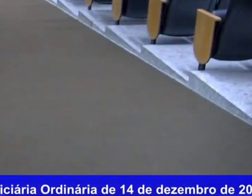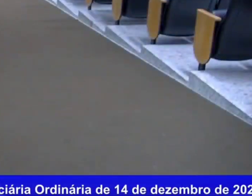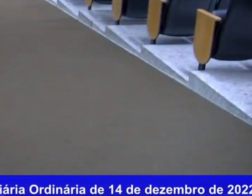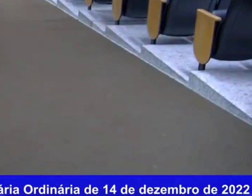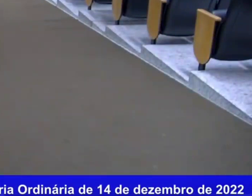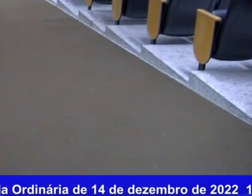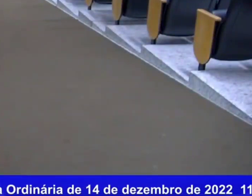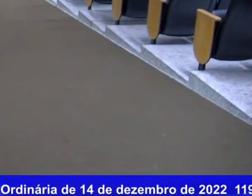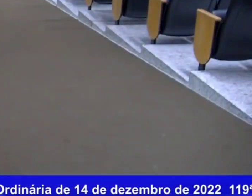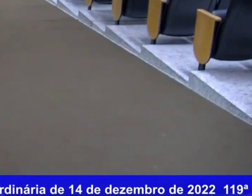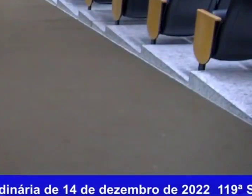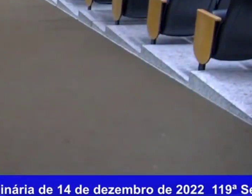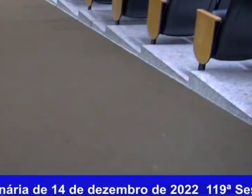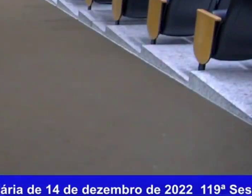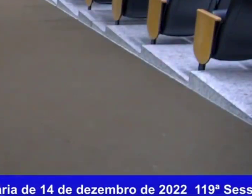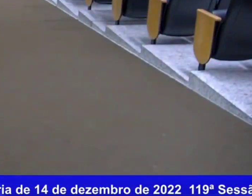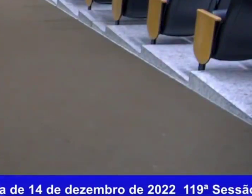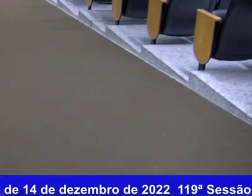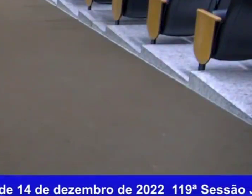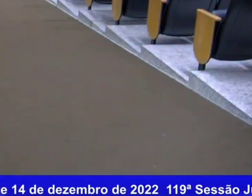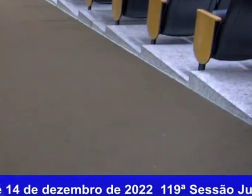Imagem ampla do plenário.